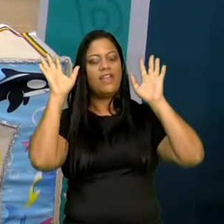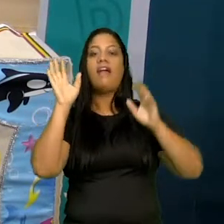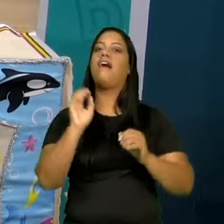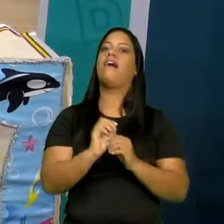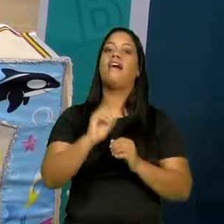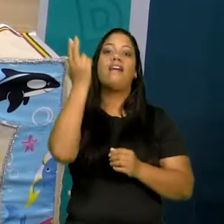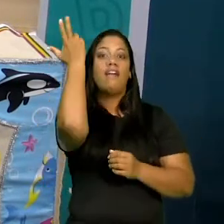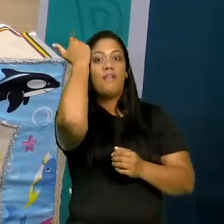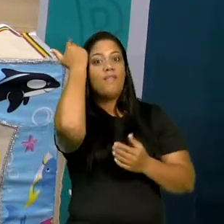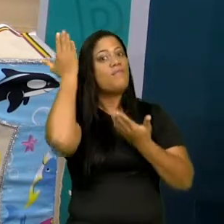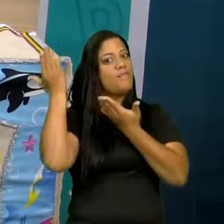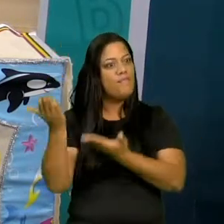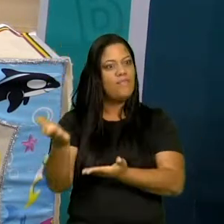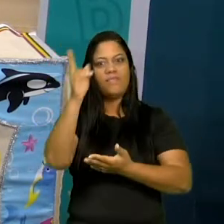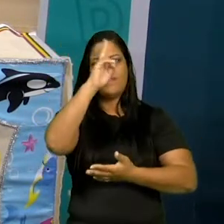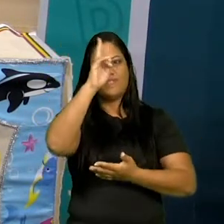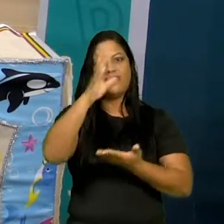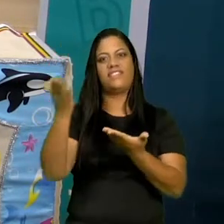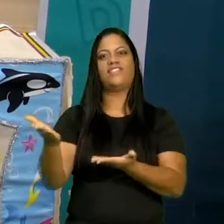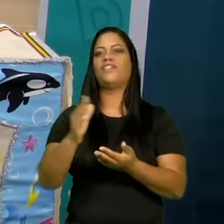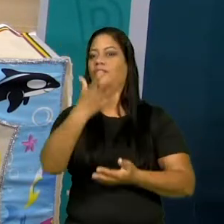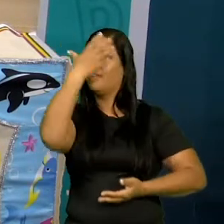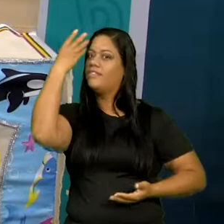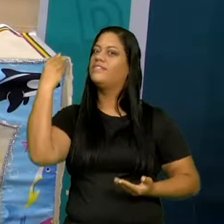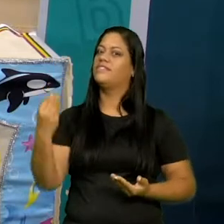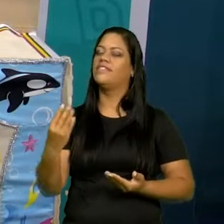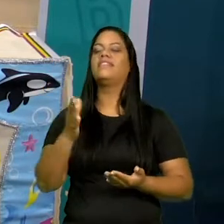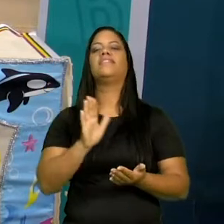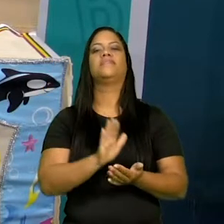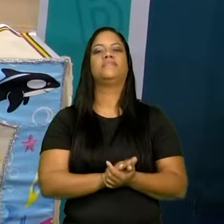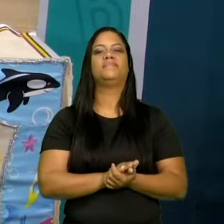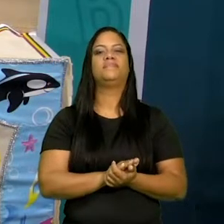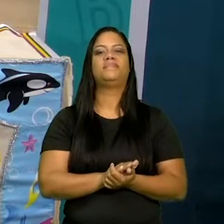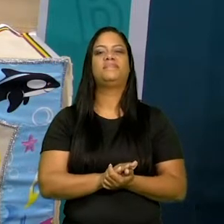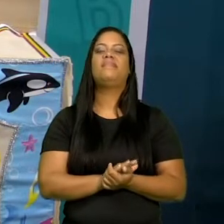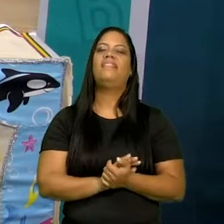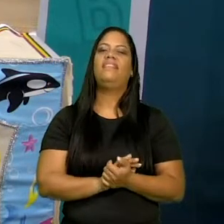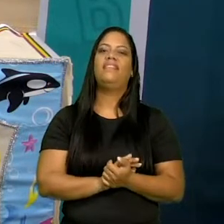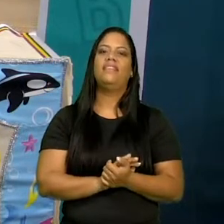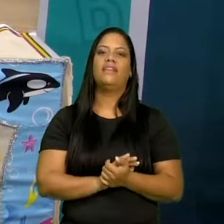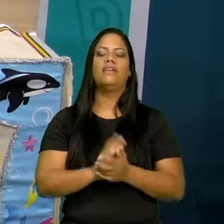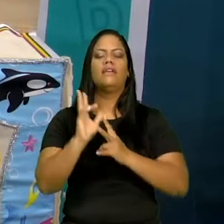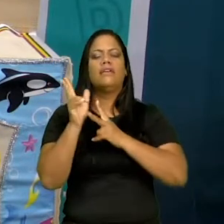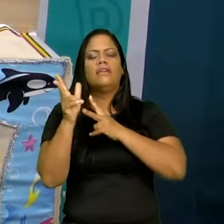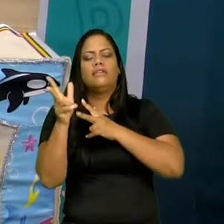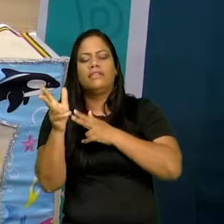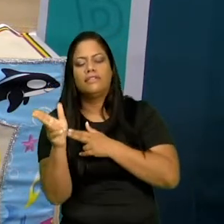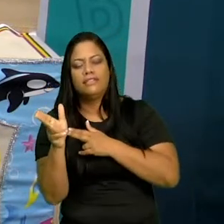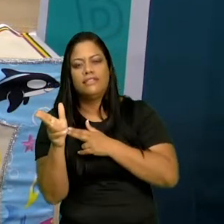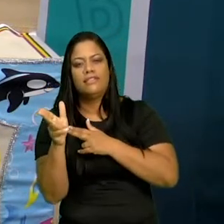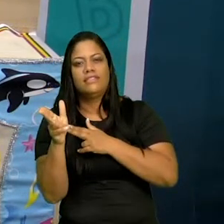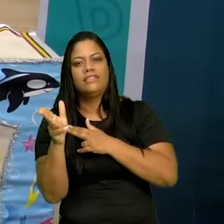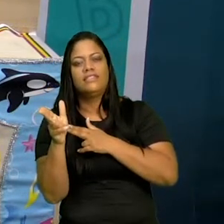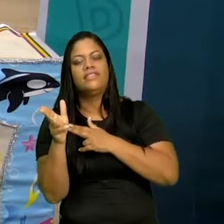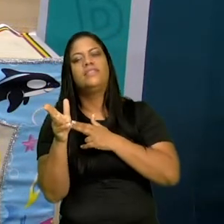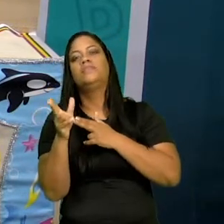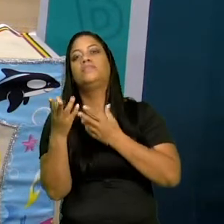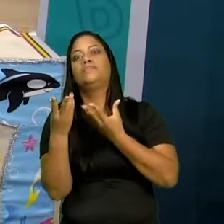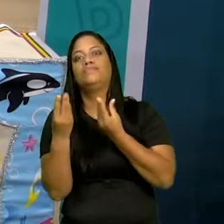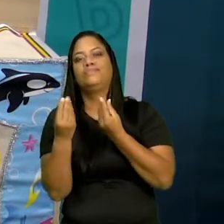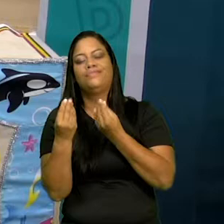lebre, tá? Não esquece. Ah, tá bom. Então, ela dormiu e roncou lá.